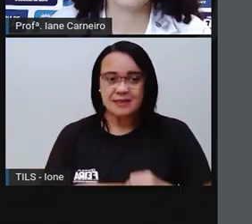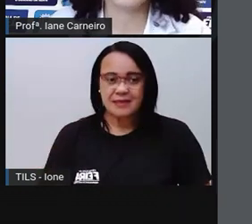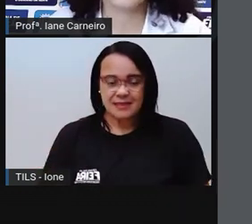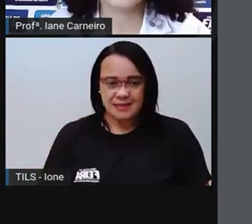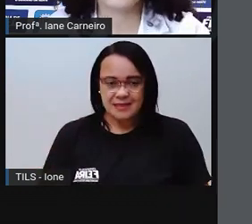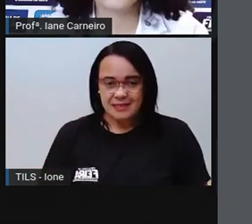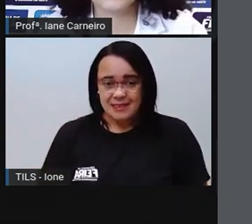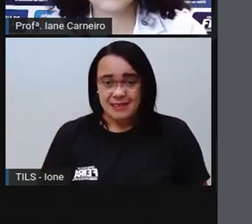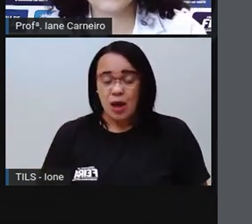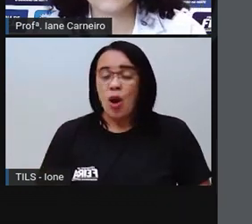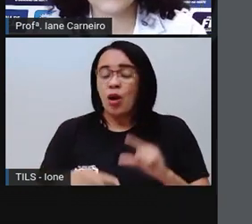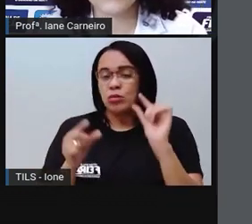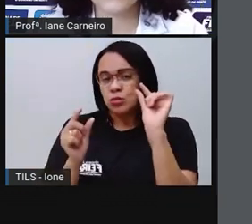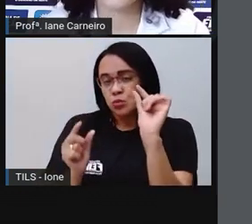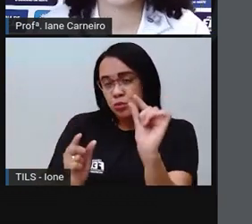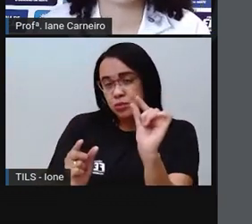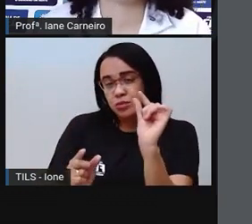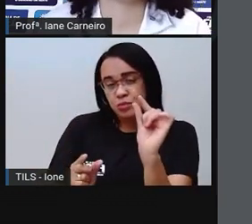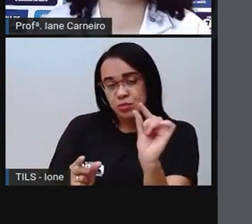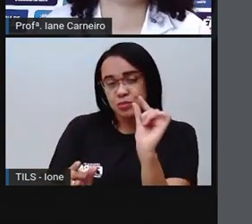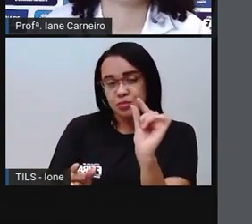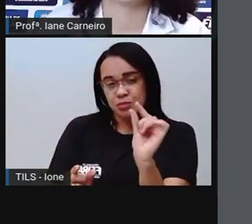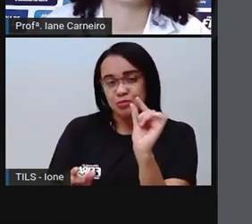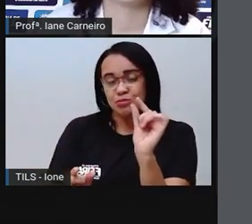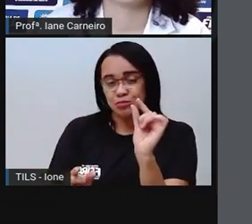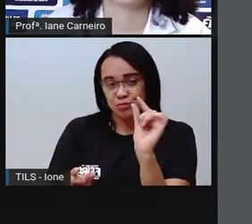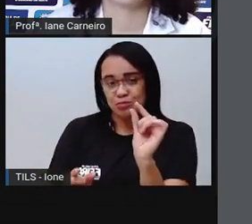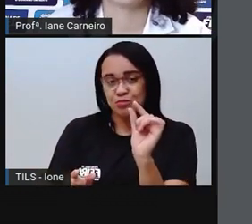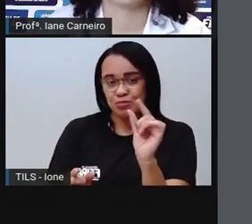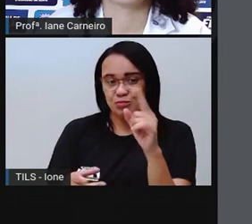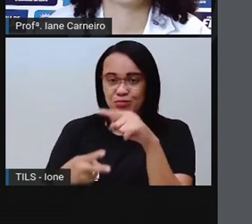bem miudinhos.